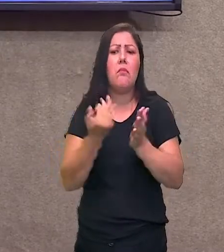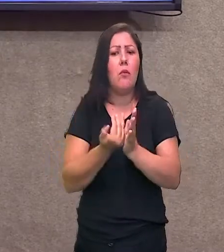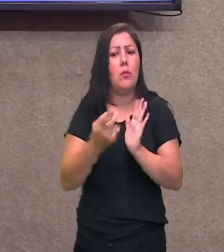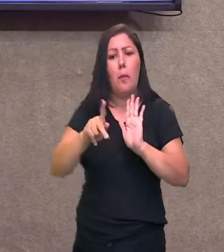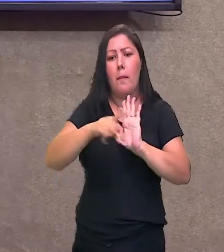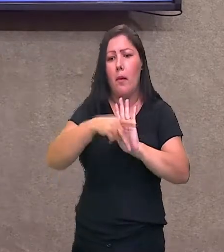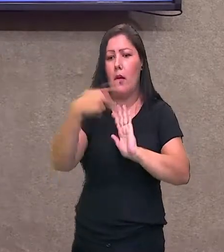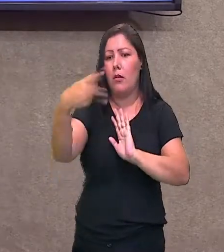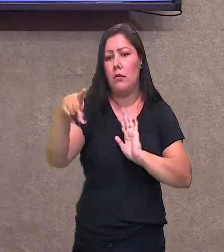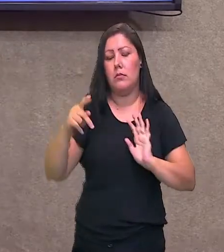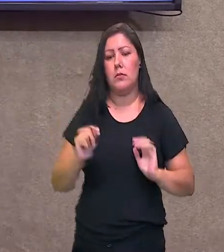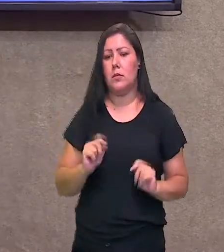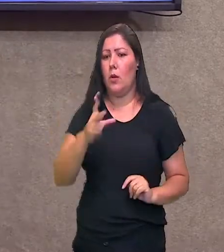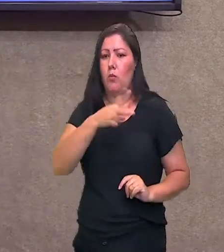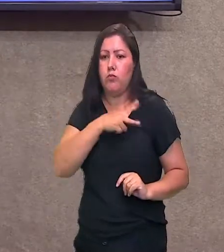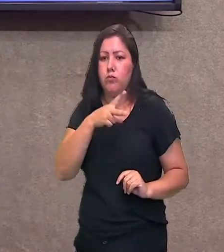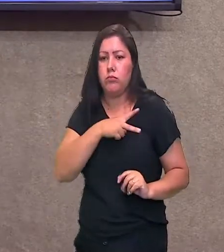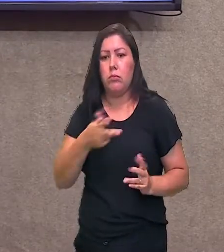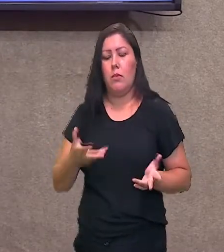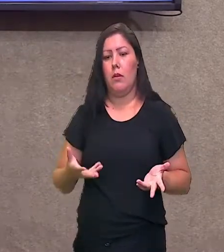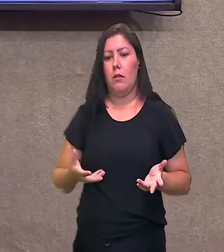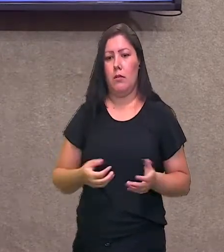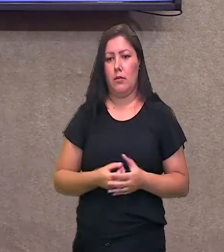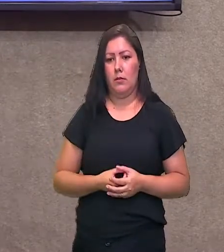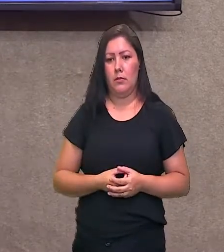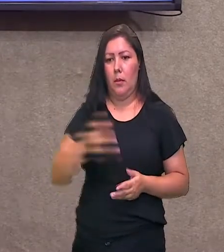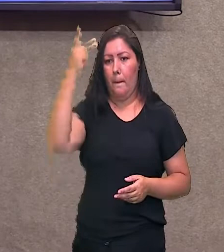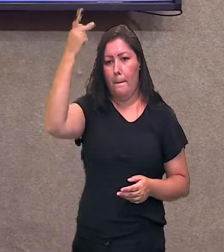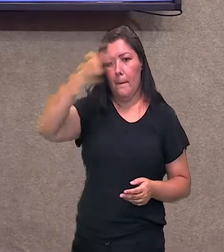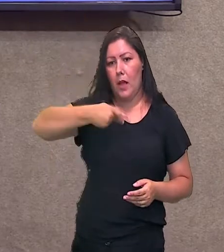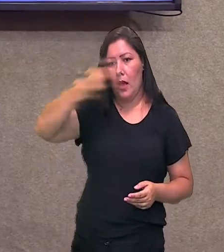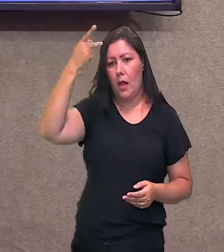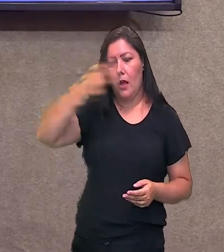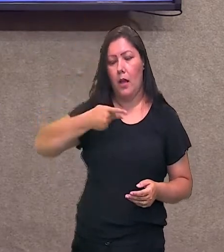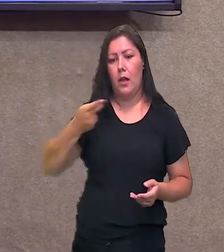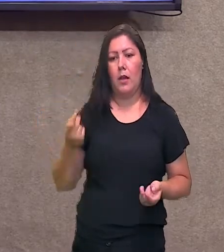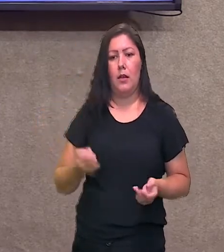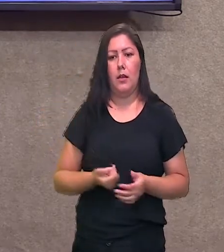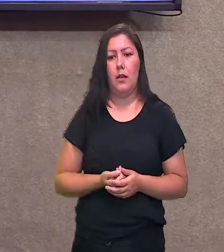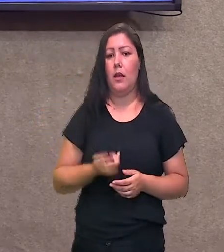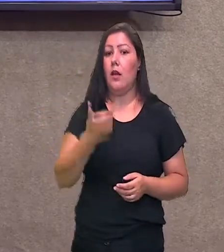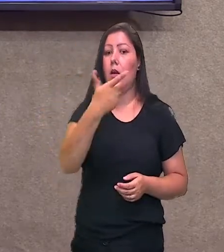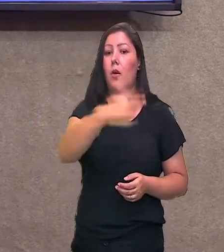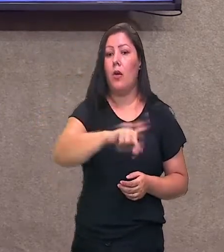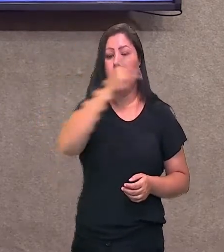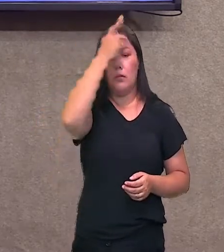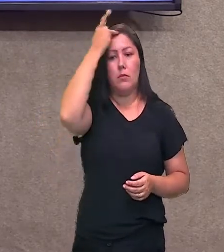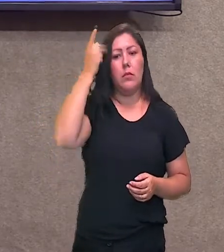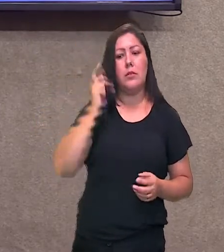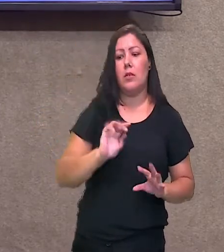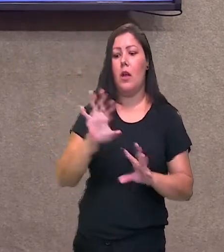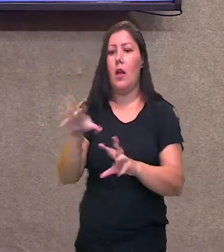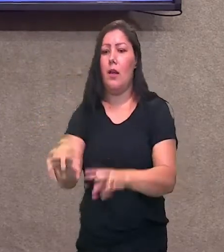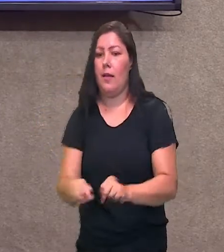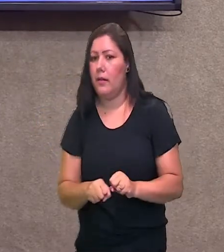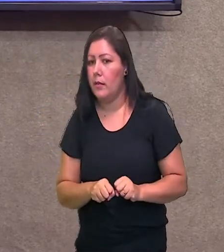você, é privado, é meu. Outra pessoa, se pegar,